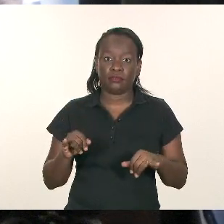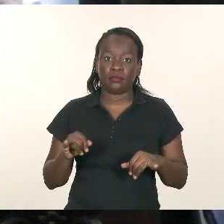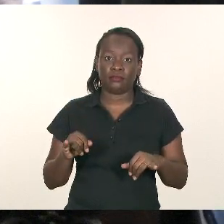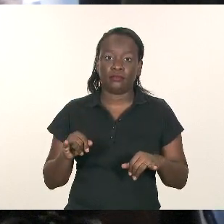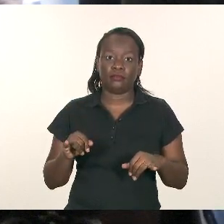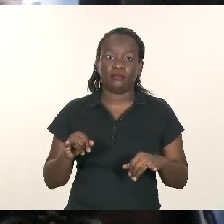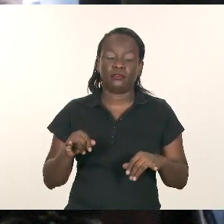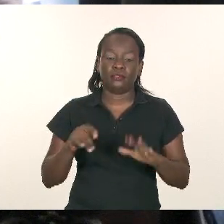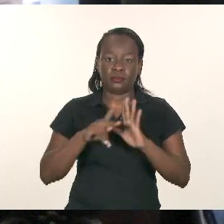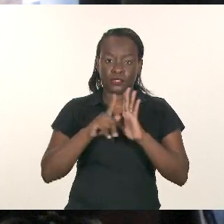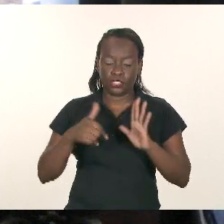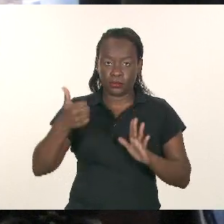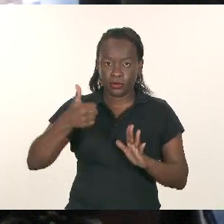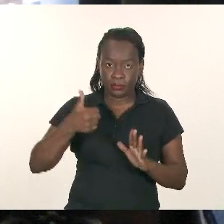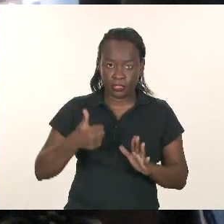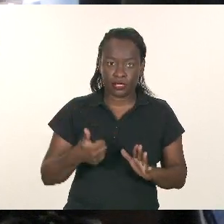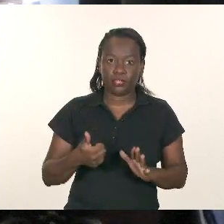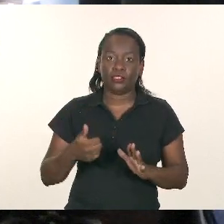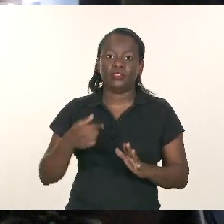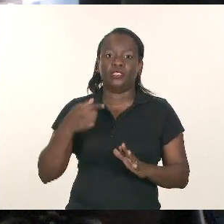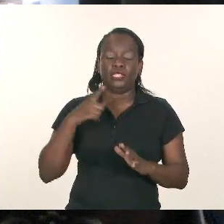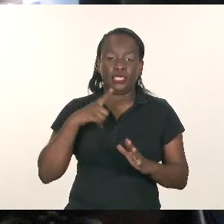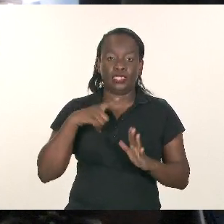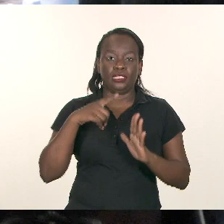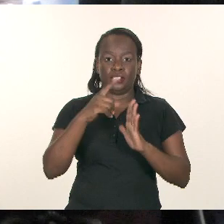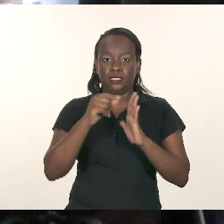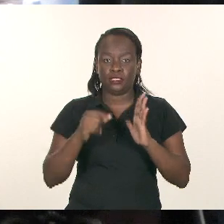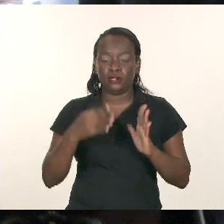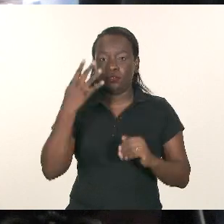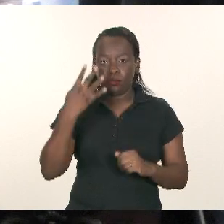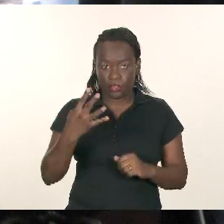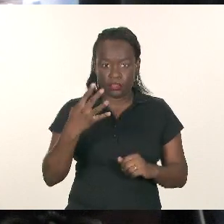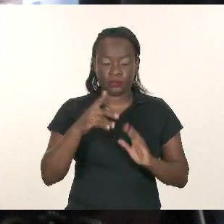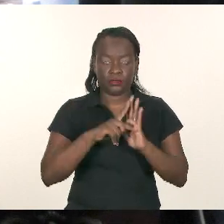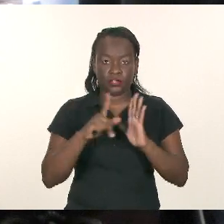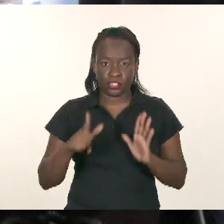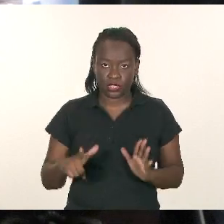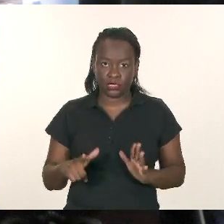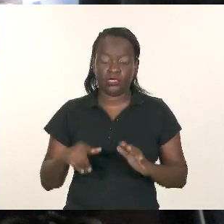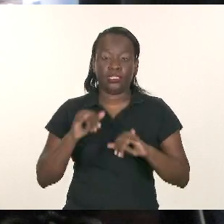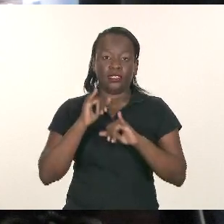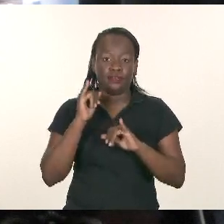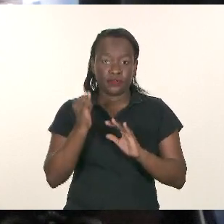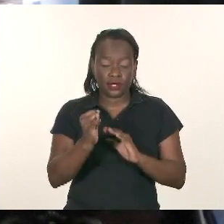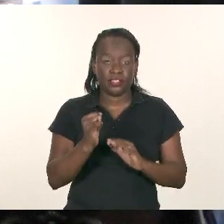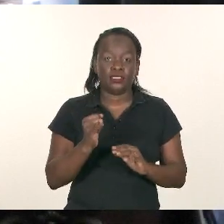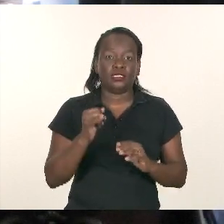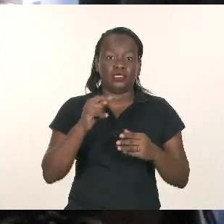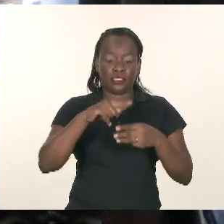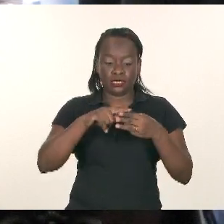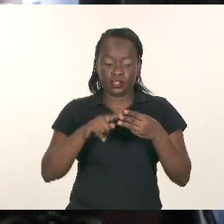do primeiro projeto na pauta. Há 4 destaques ao projeto. Sendo informado que são